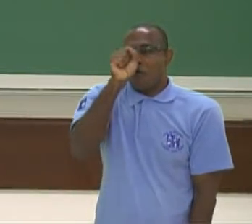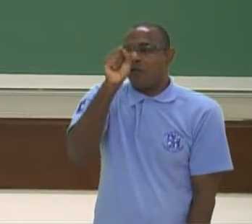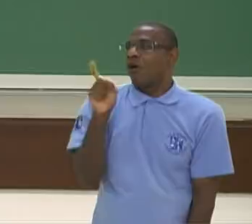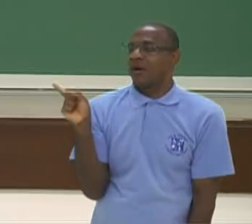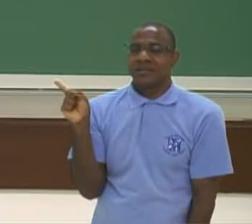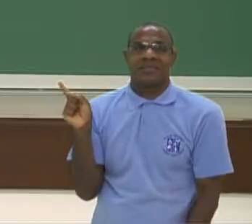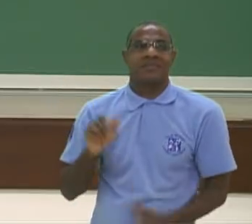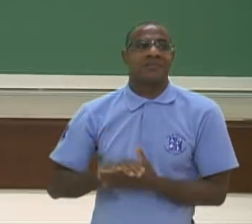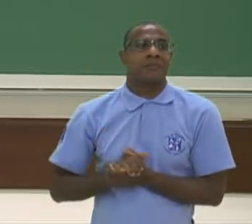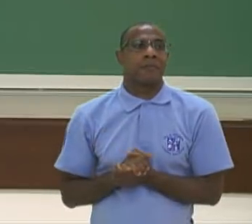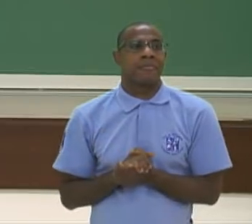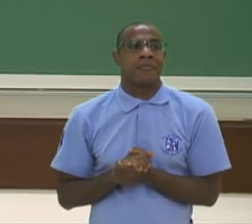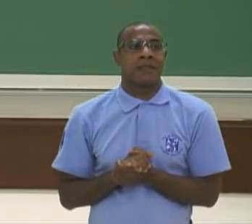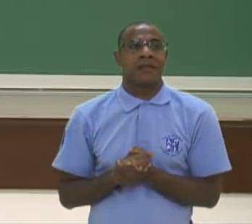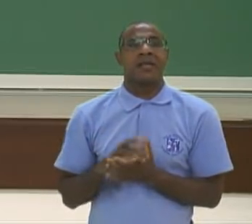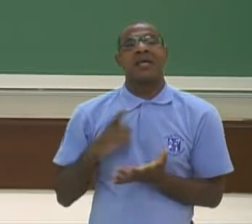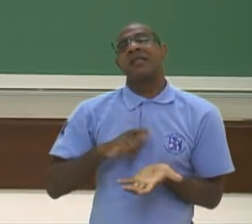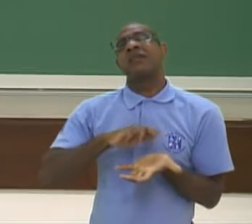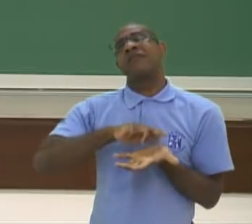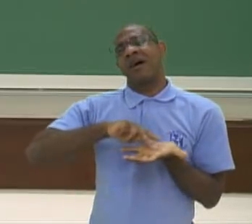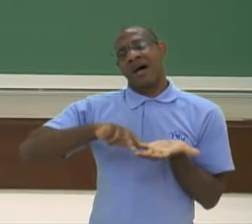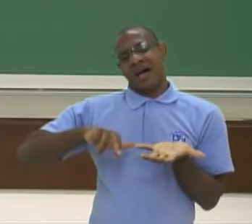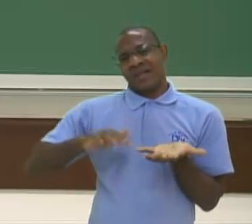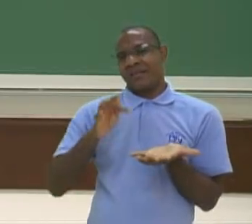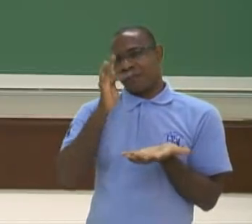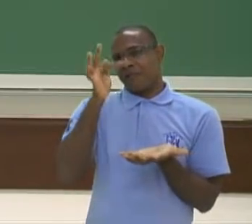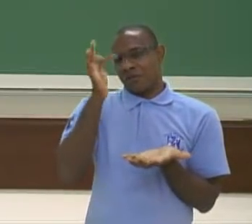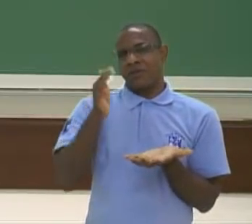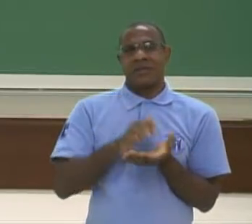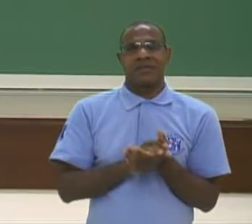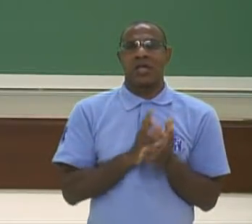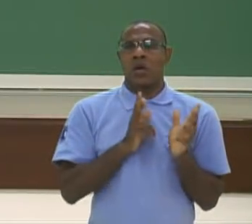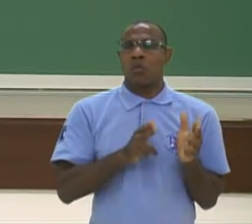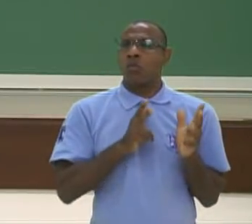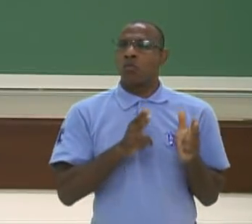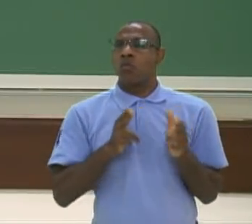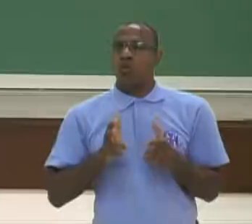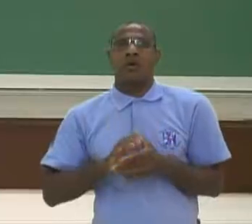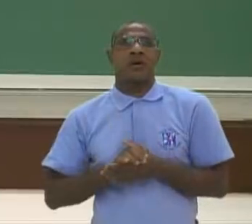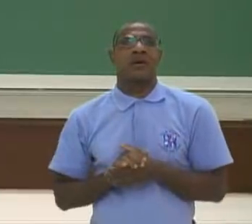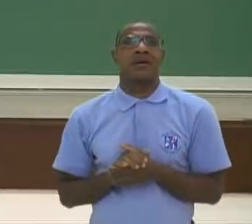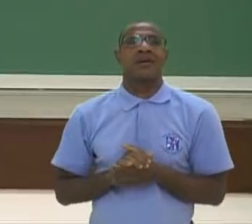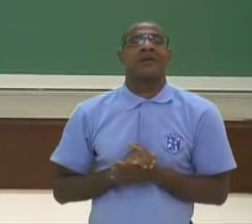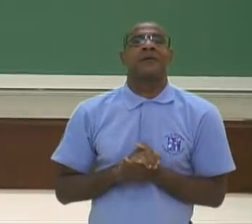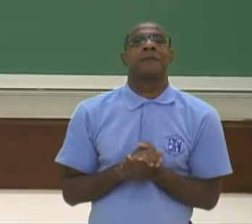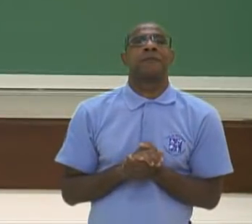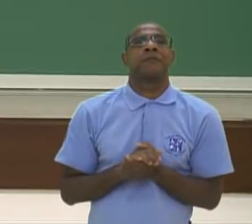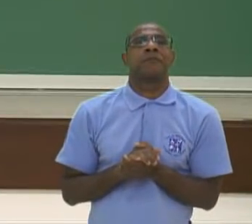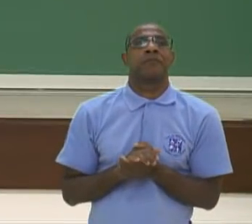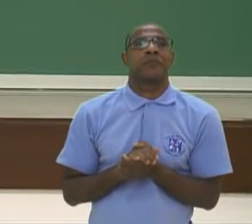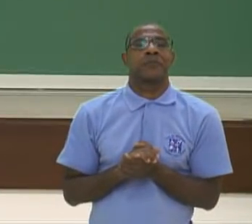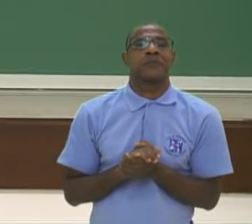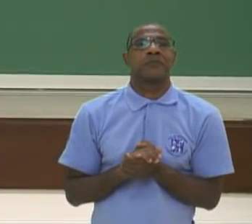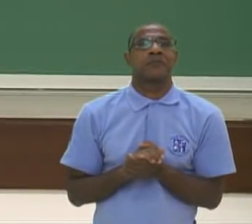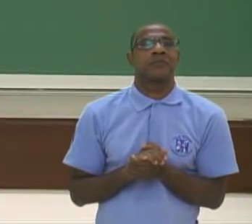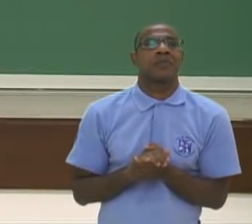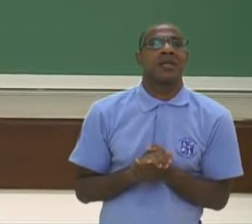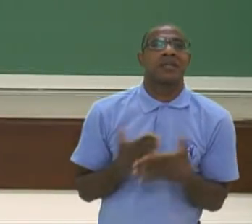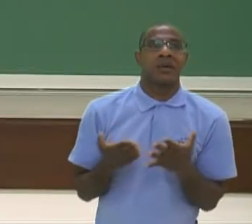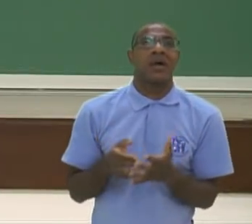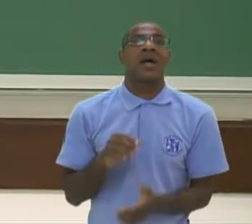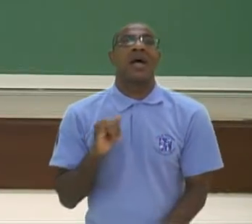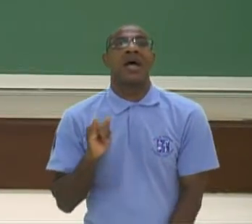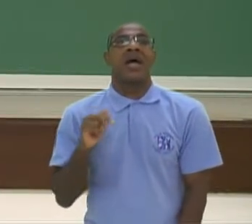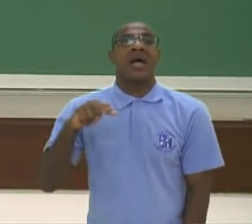trouxe para mostrar para você. Tem várias flores no mesmo ramo, então são inflorescências e não flores, diferente